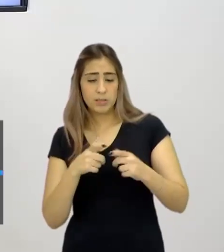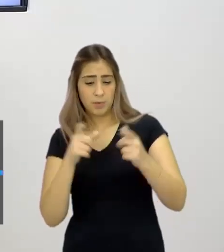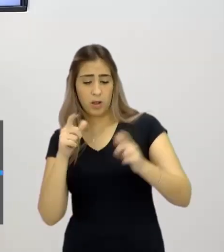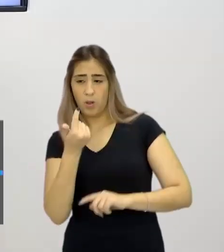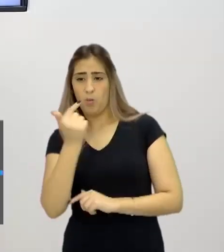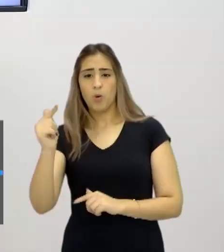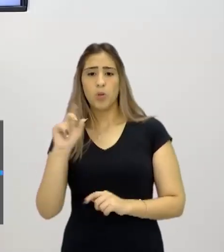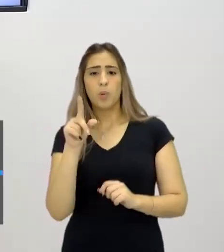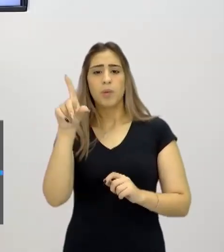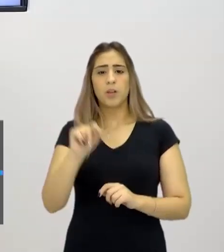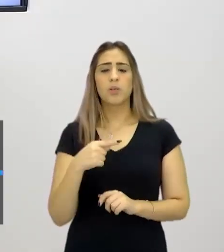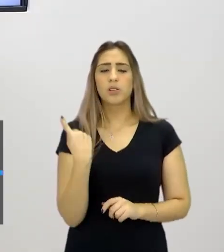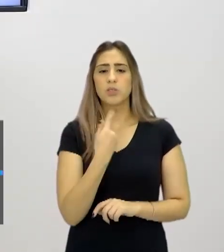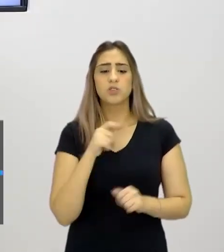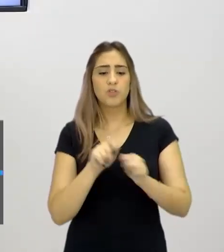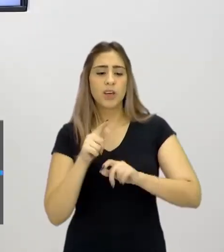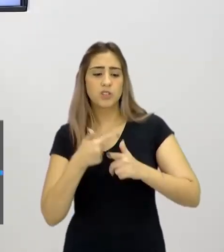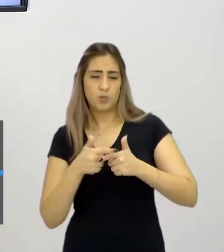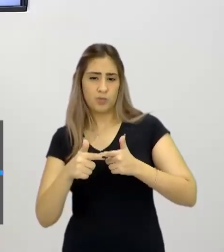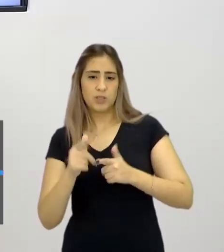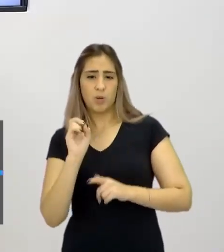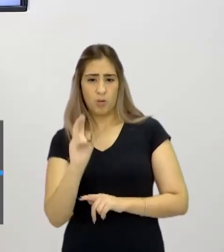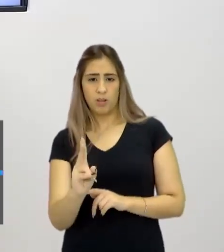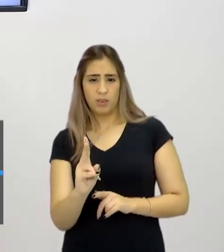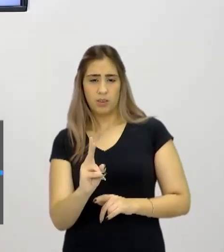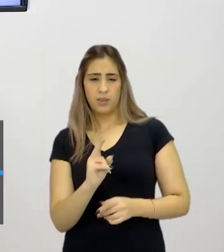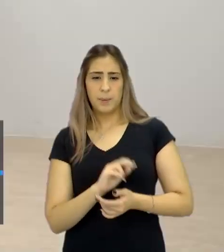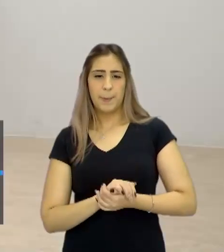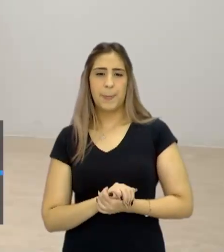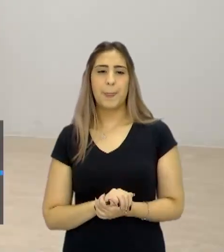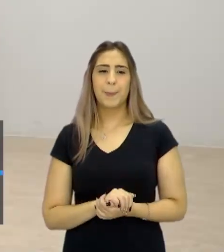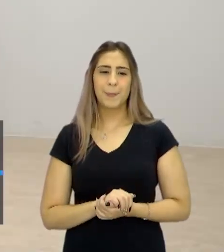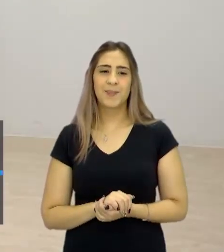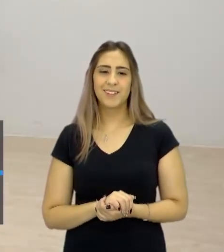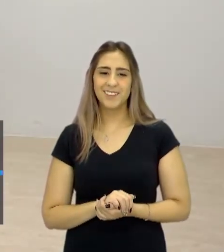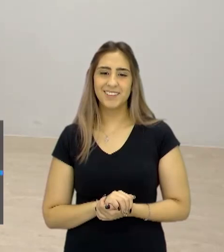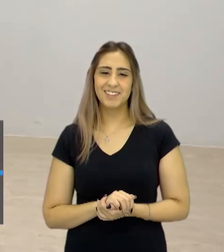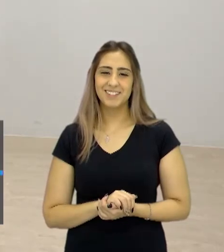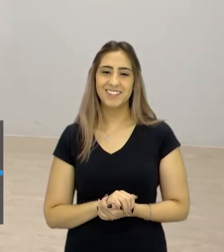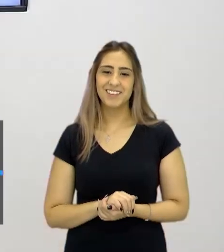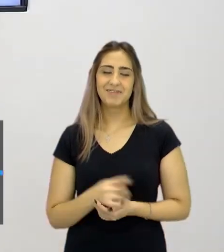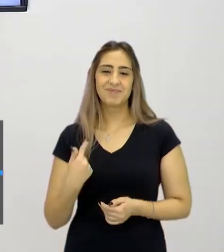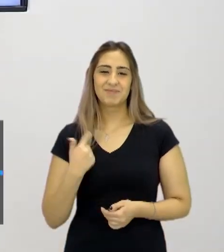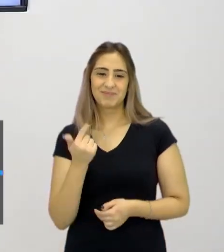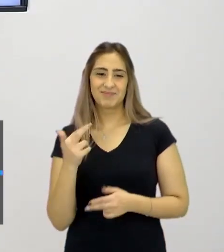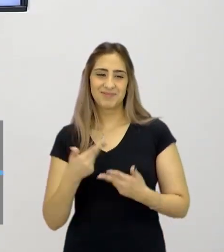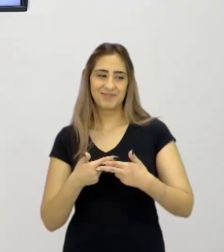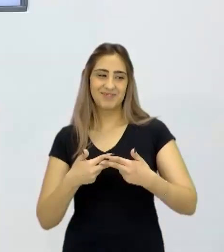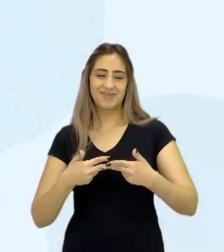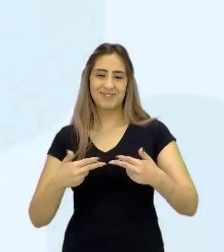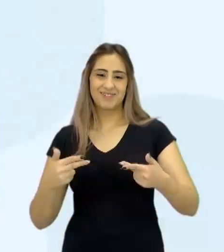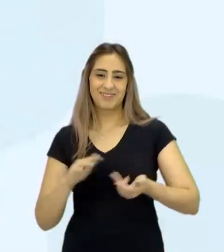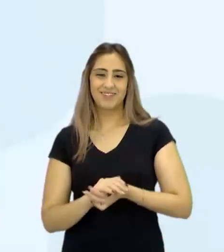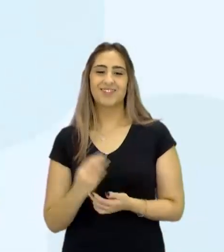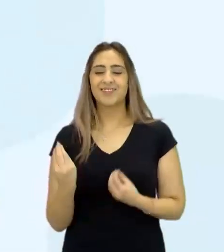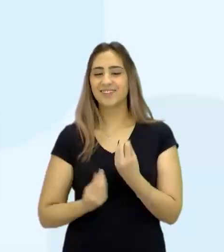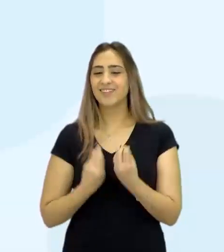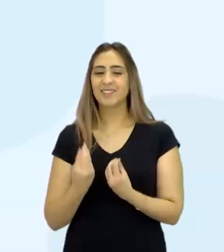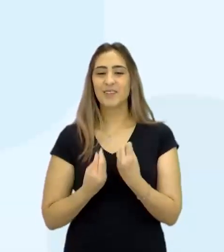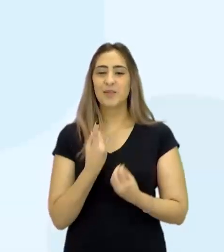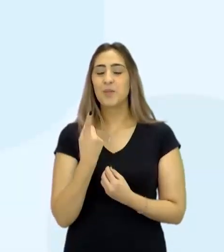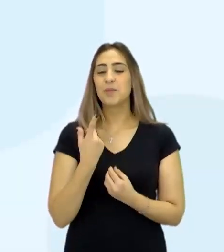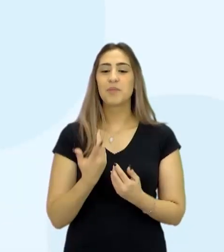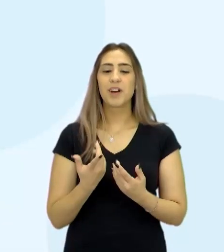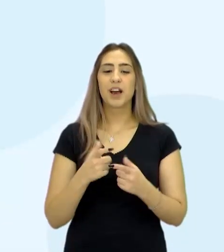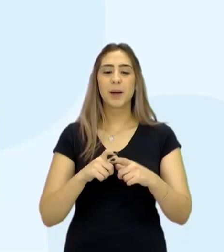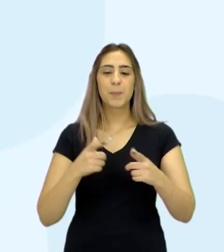outra ou menor, a gente faz a divisão. Beleza? Sim, senhora. Sim, senhora. Outra coisa que a gente usa é para saber como que uma